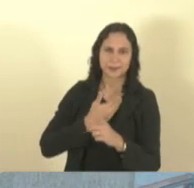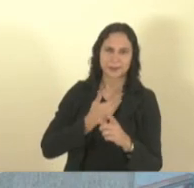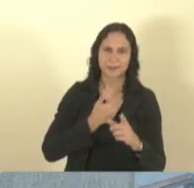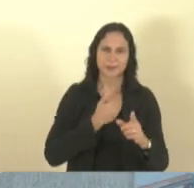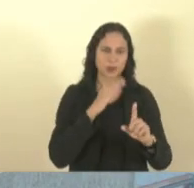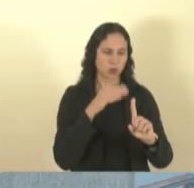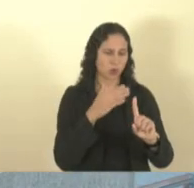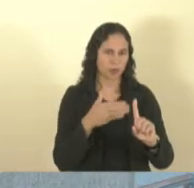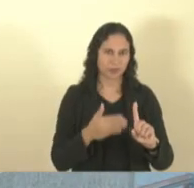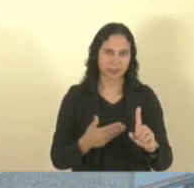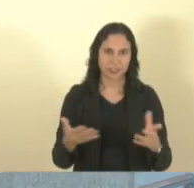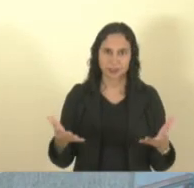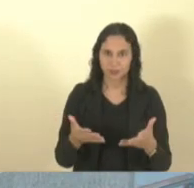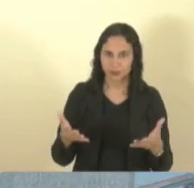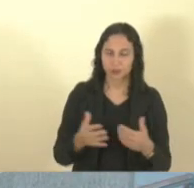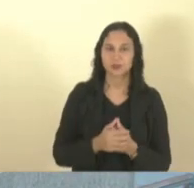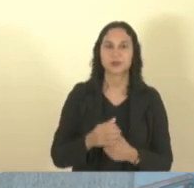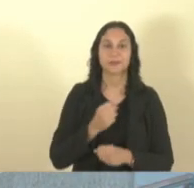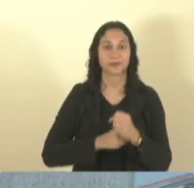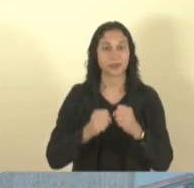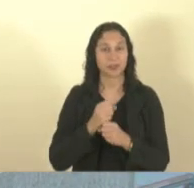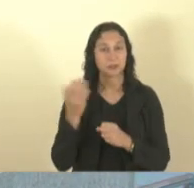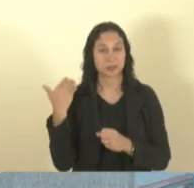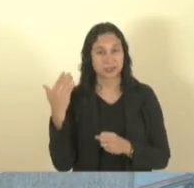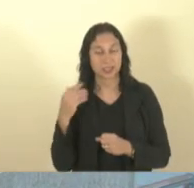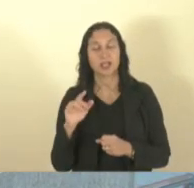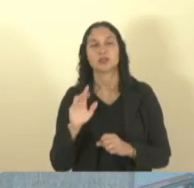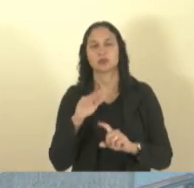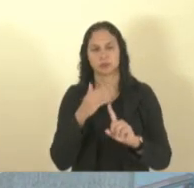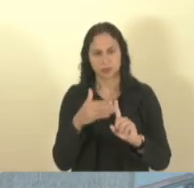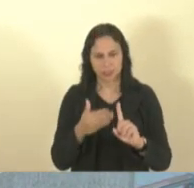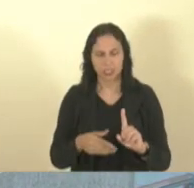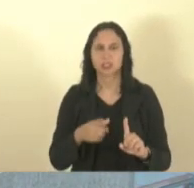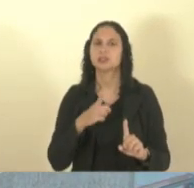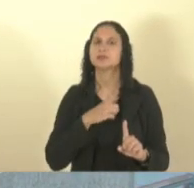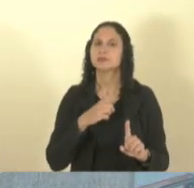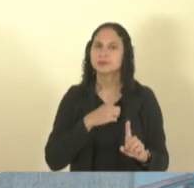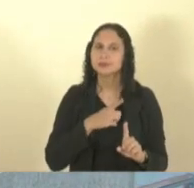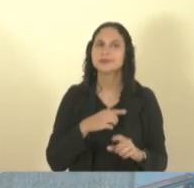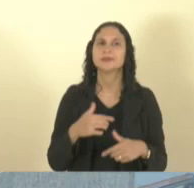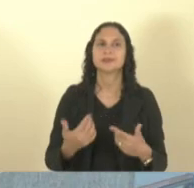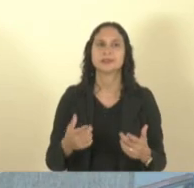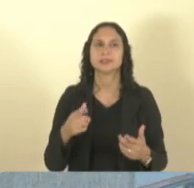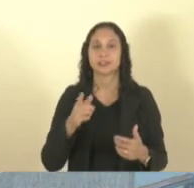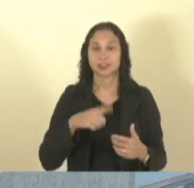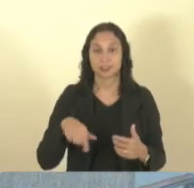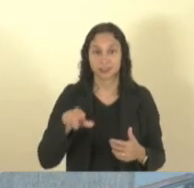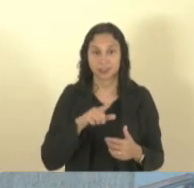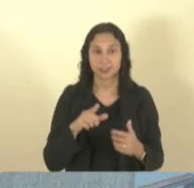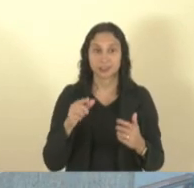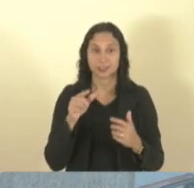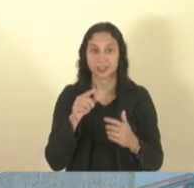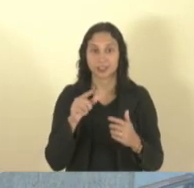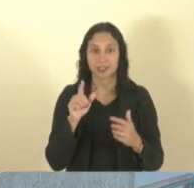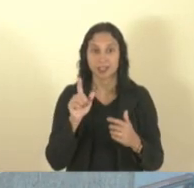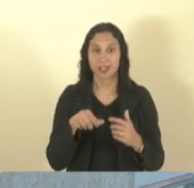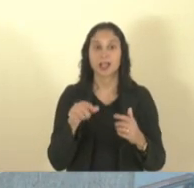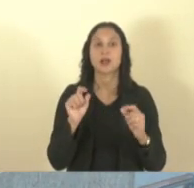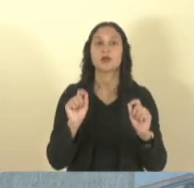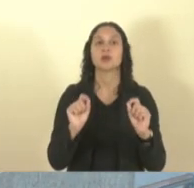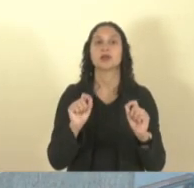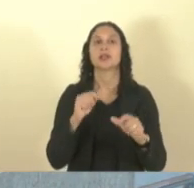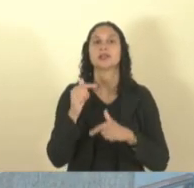homenageados, outros que foram no ano passado. E eu digo que isso tudo só se faz com trabalho em